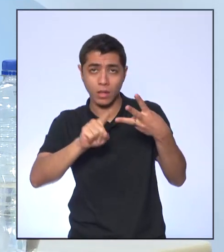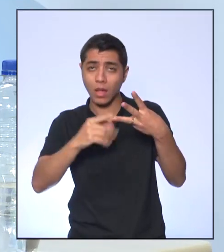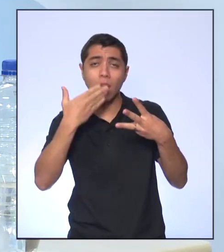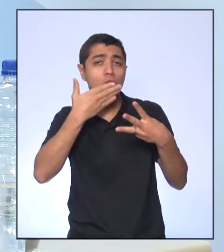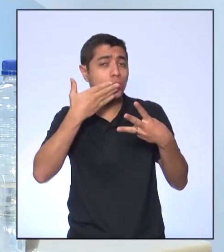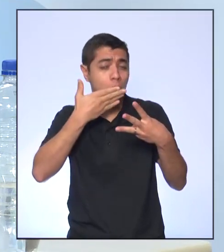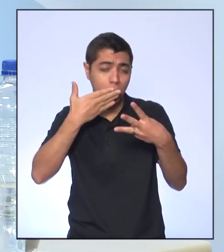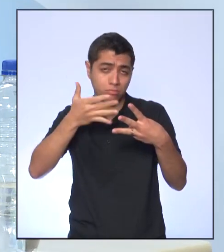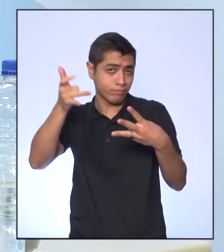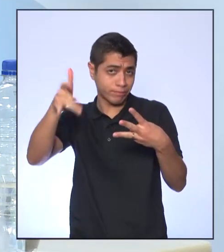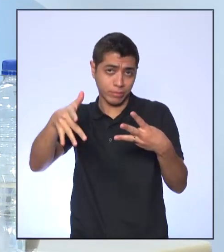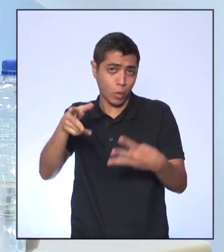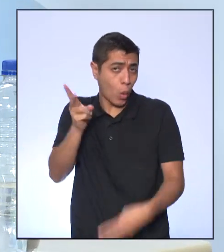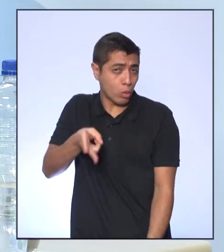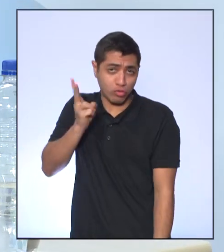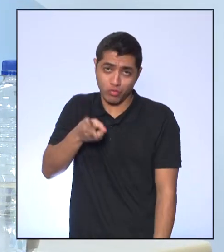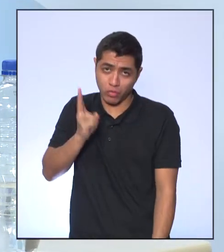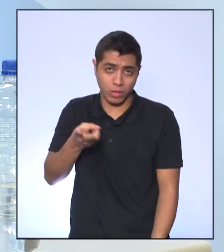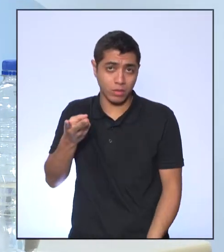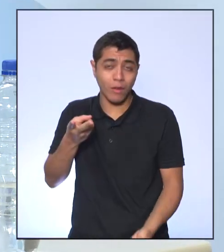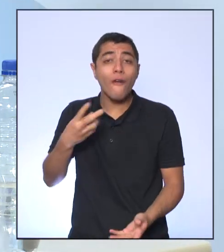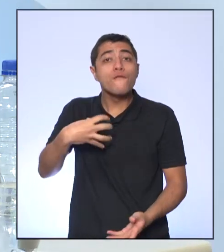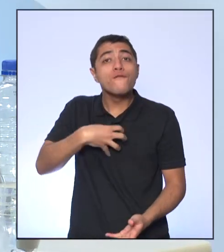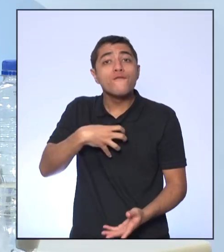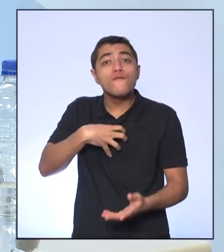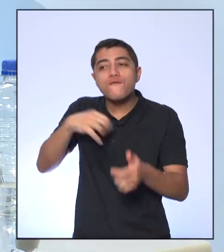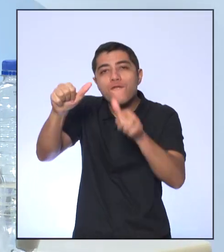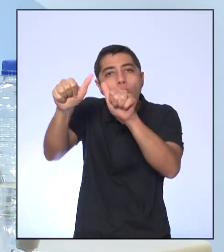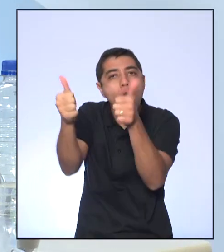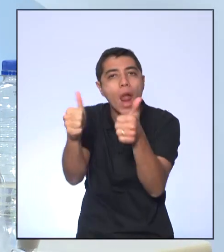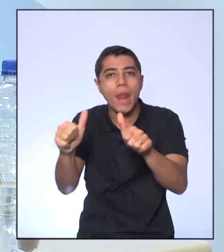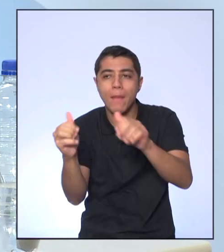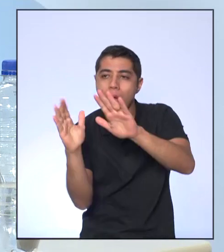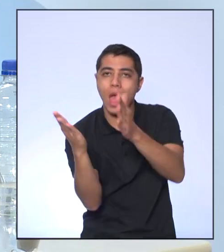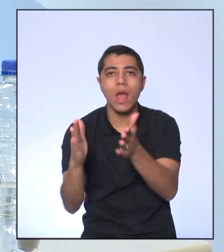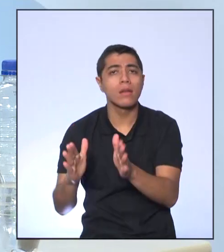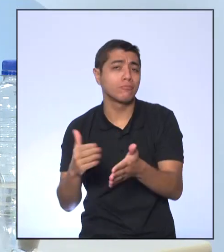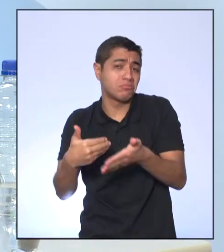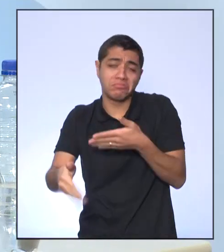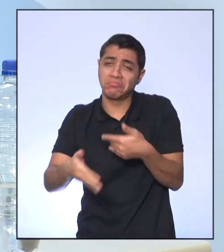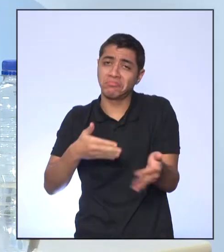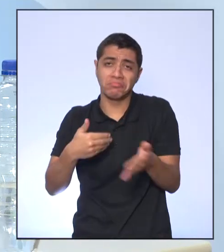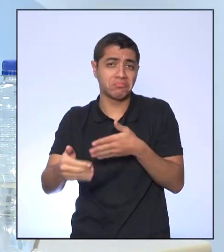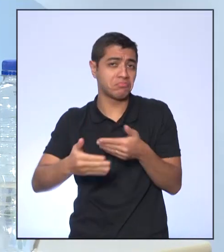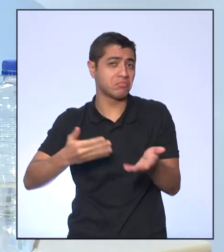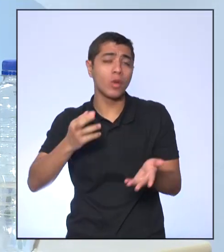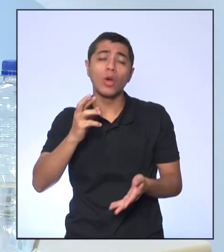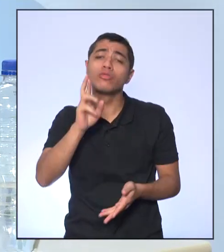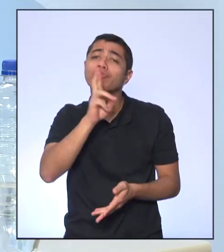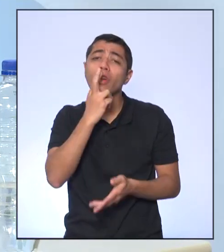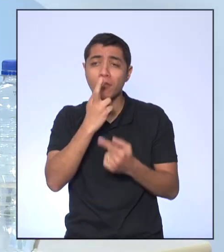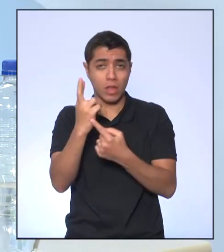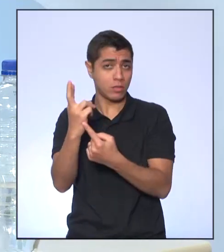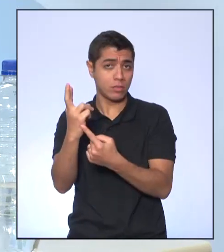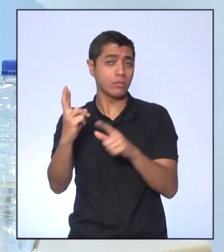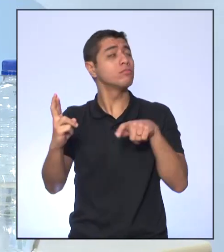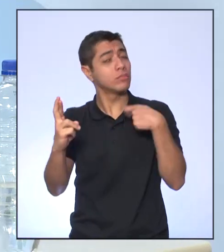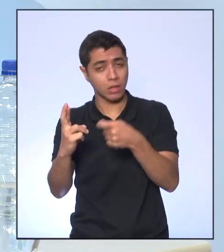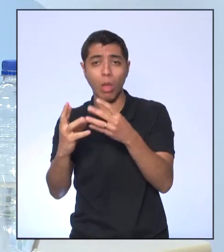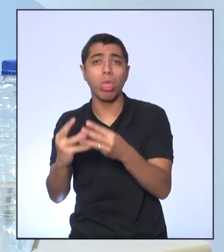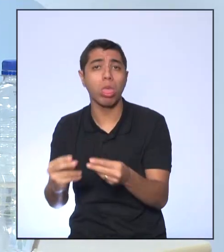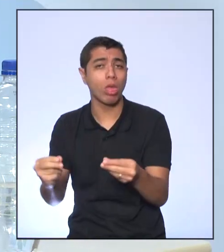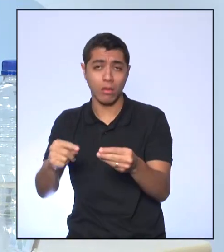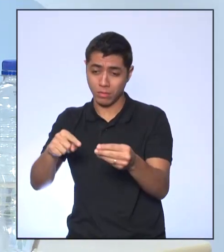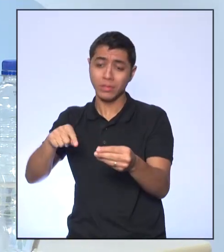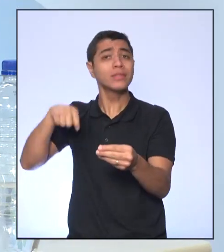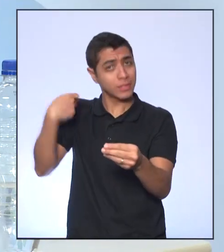que ele tenha, ele continua com a mesma composição. Então, é uma transformação física. Por exemplo, ali, se eu tiver uma barra de ferro, eu derreter